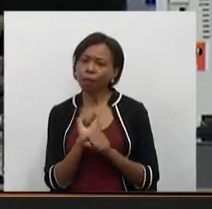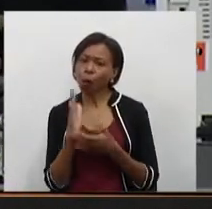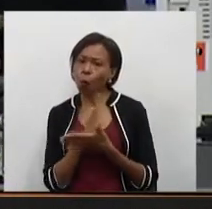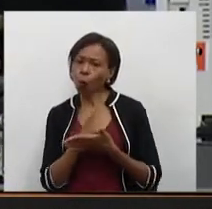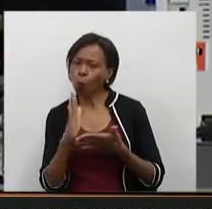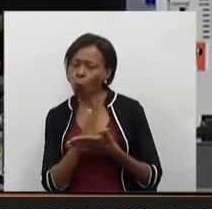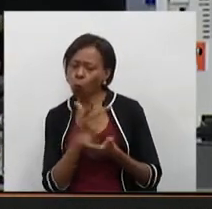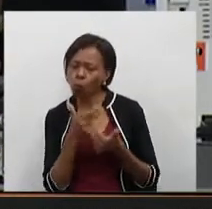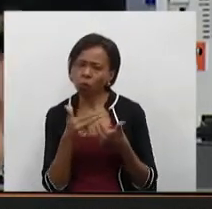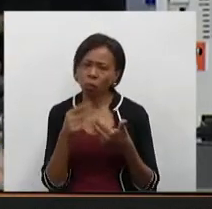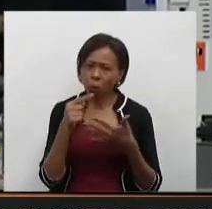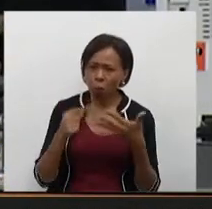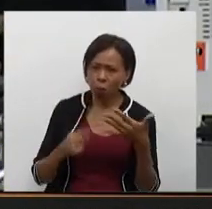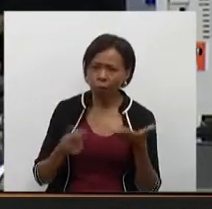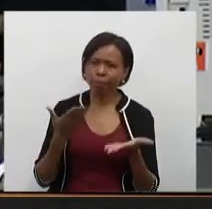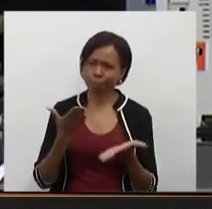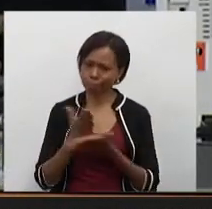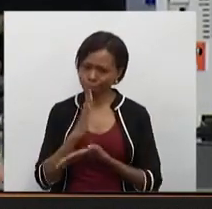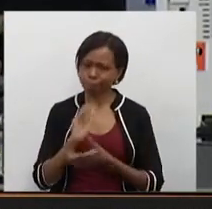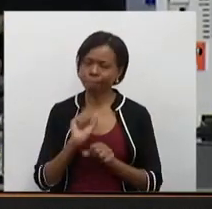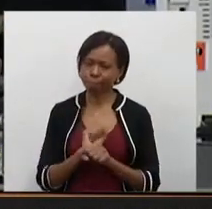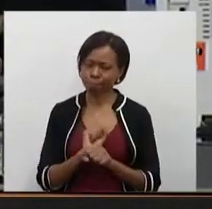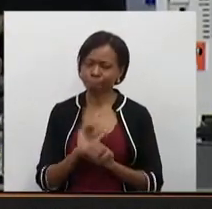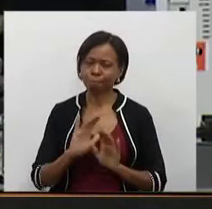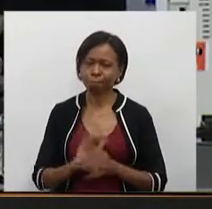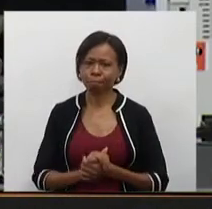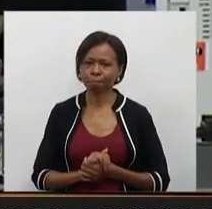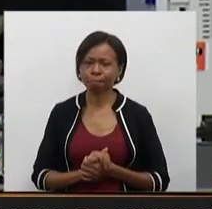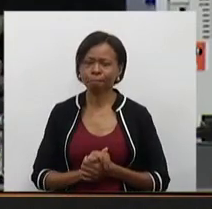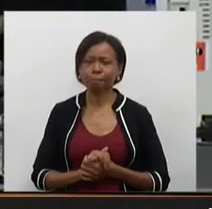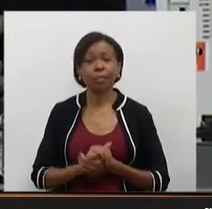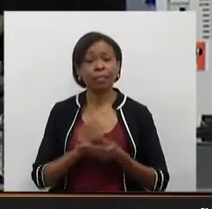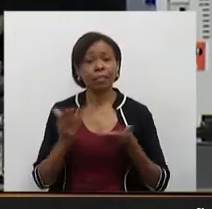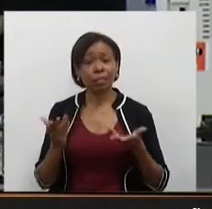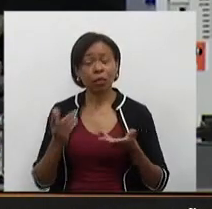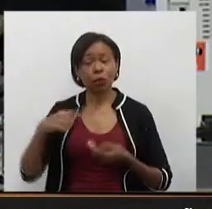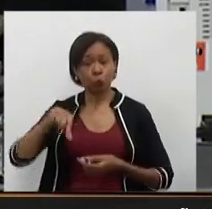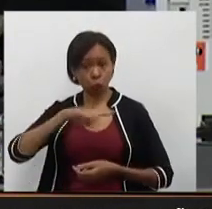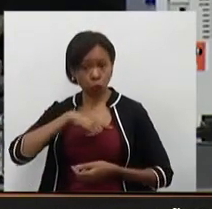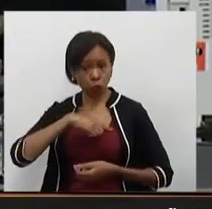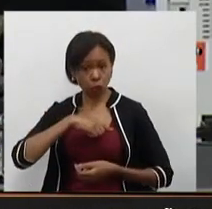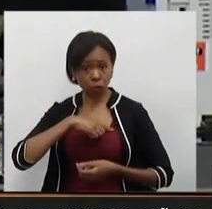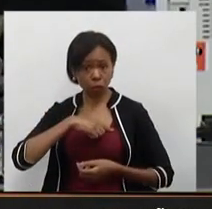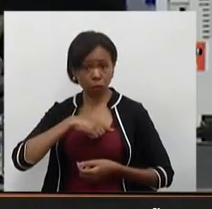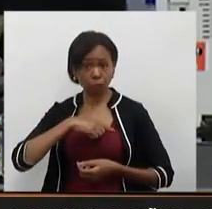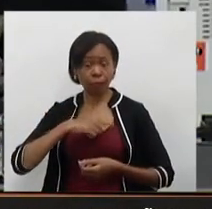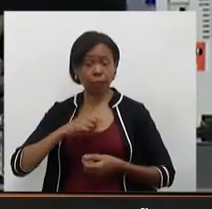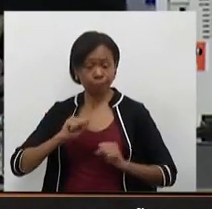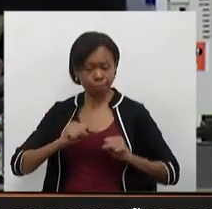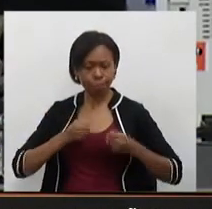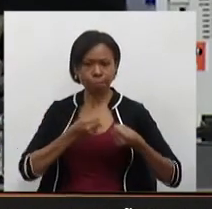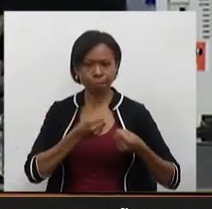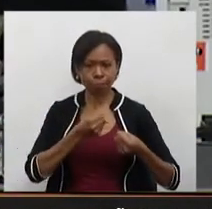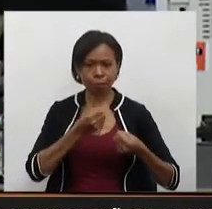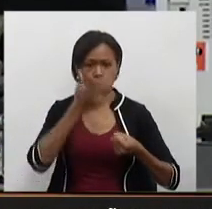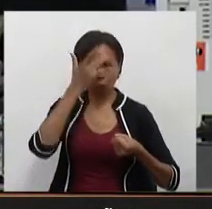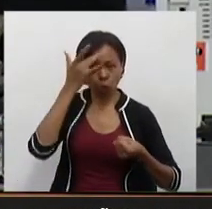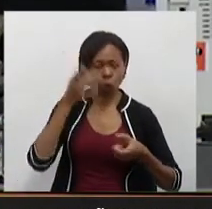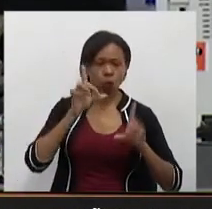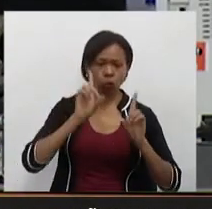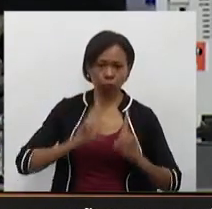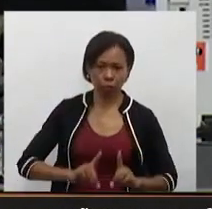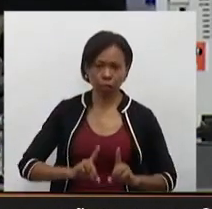para o Senado. O que eu quero dizer com isso? Nós que defendemos as pessoas com deficiências e doentes raros,